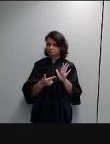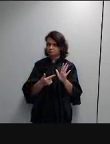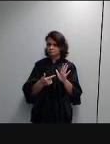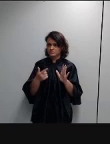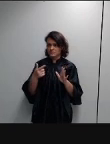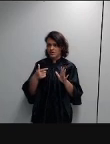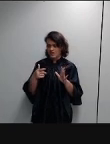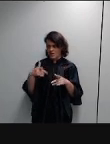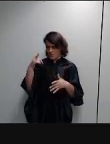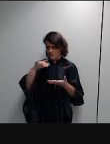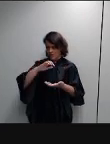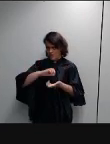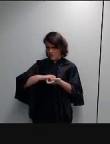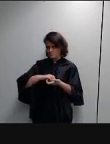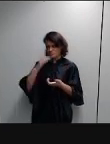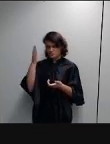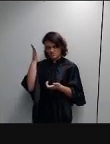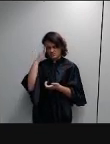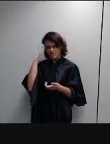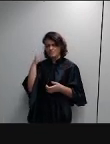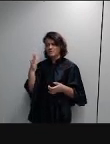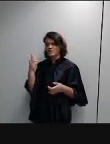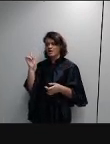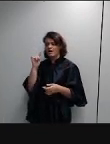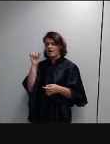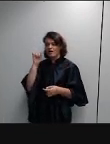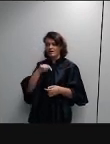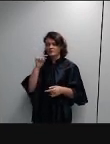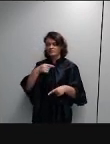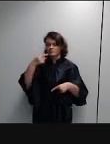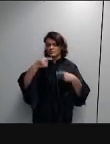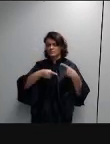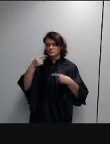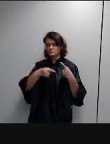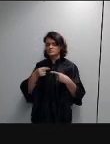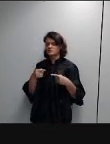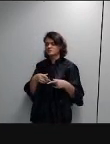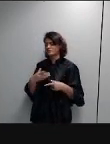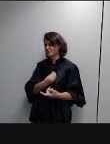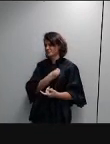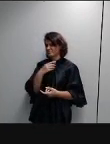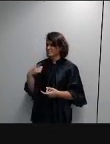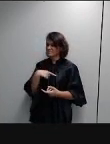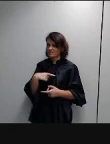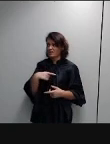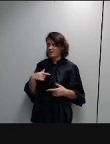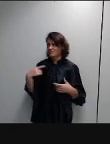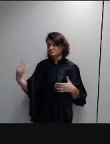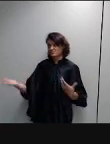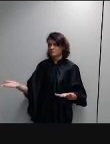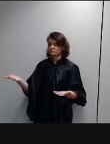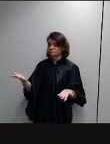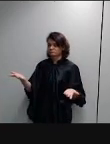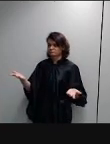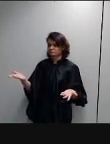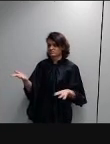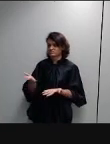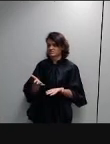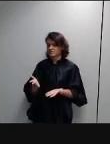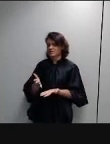consegue também vejo que aqui sobre a preclusão está tão a minha a minha